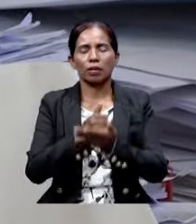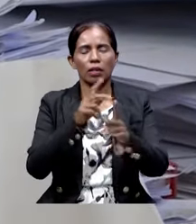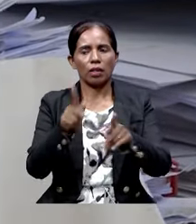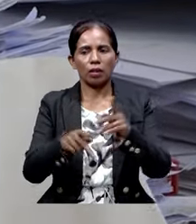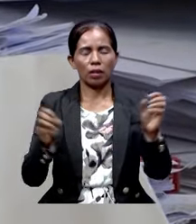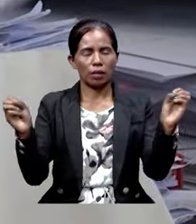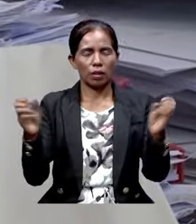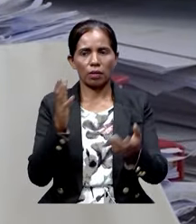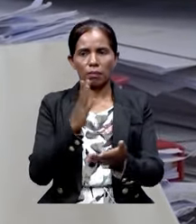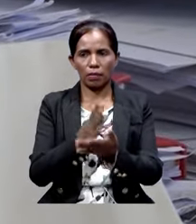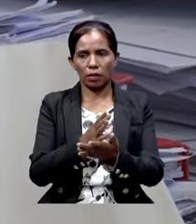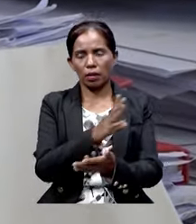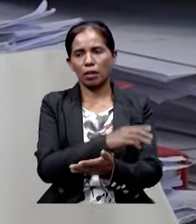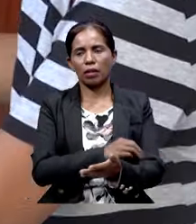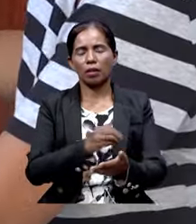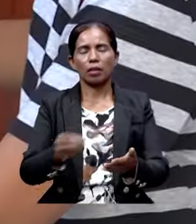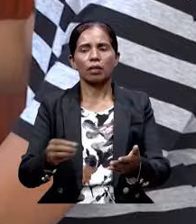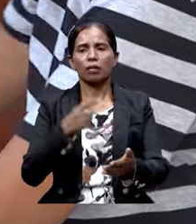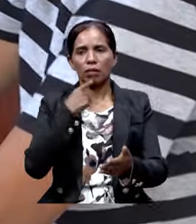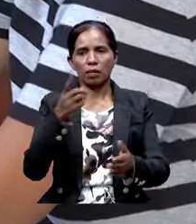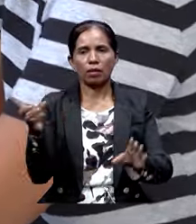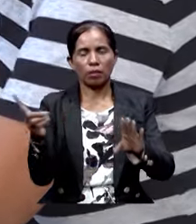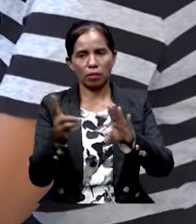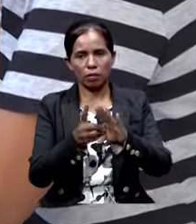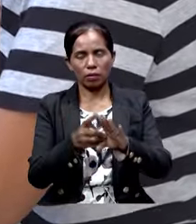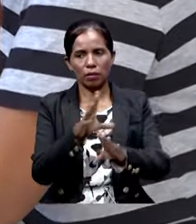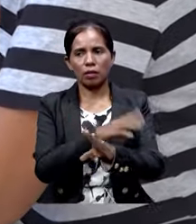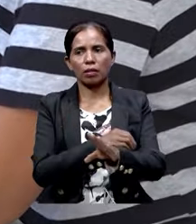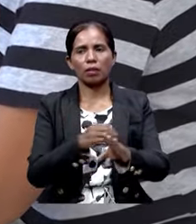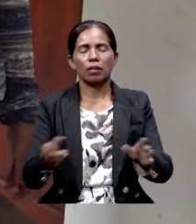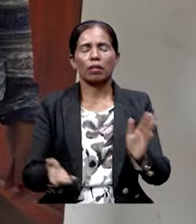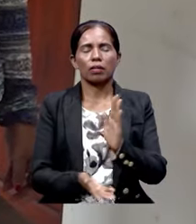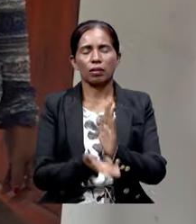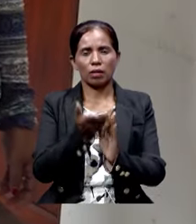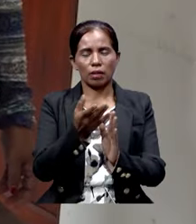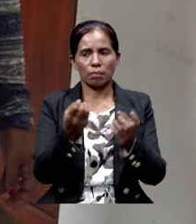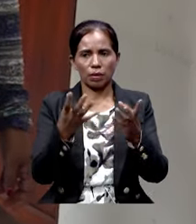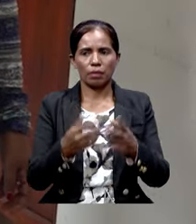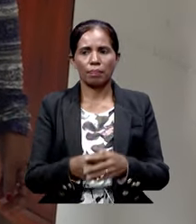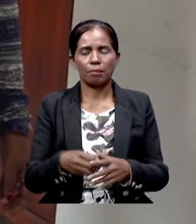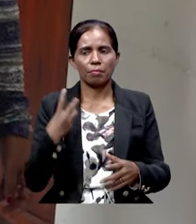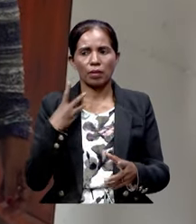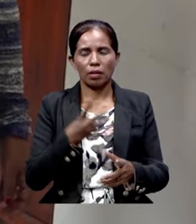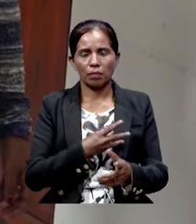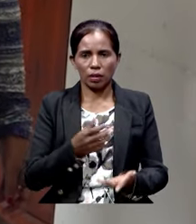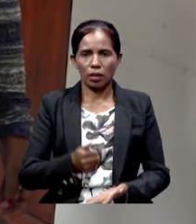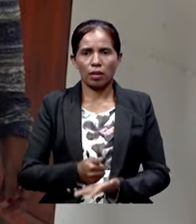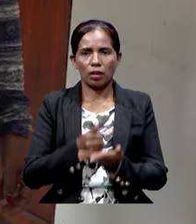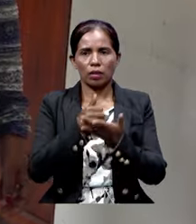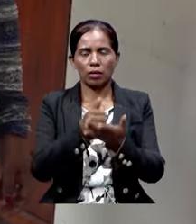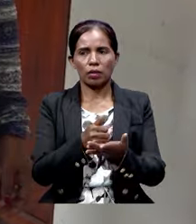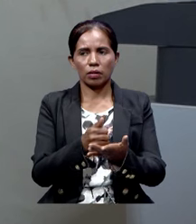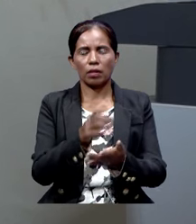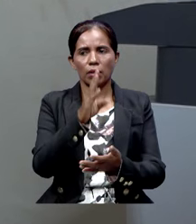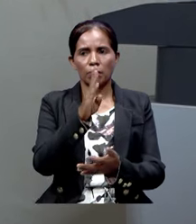iha limitação no requerente ba documento ne rasik mo sae makas. Amini atendimento ba